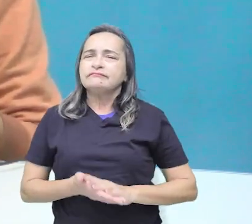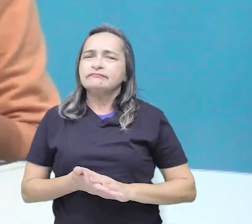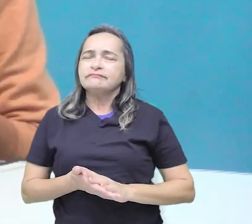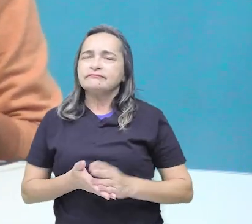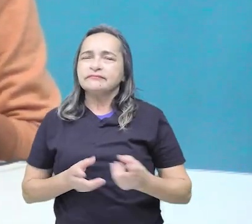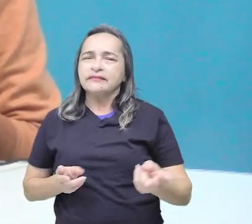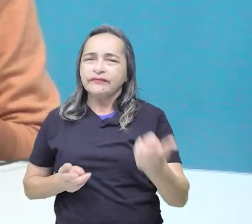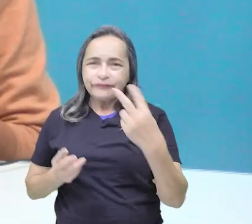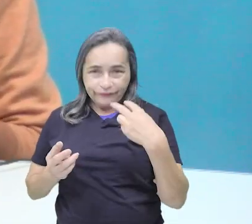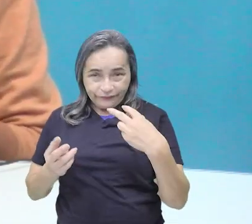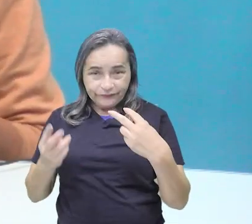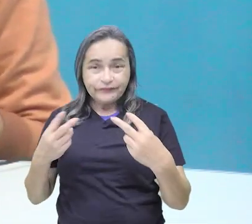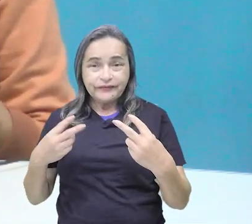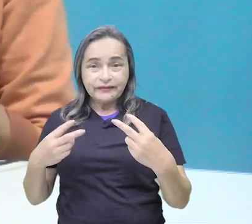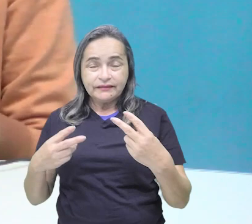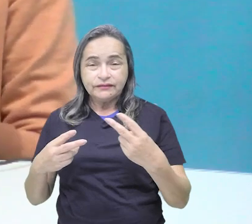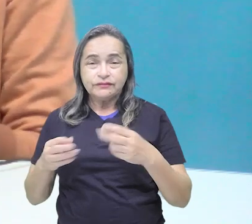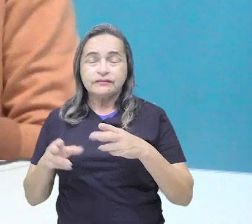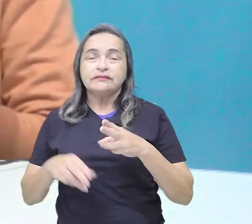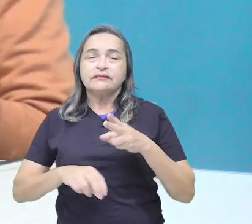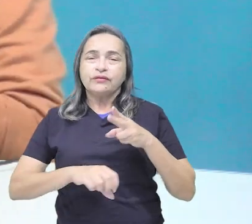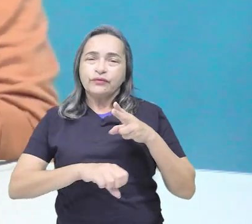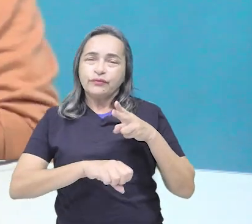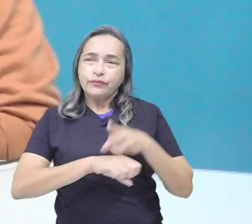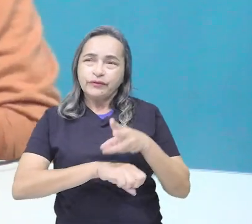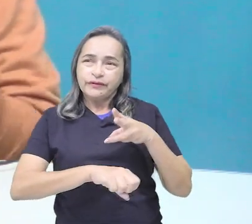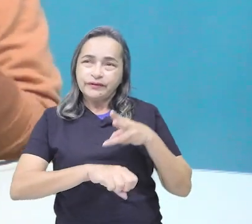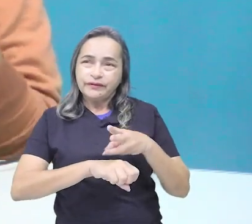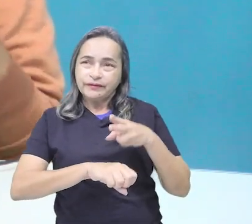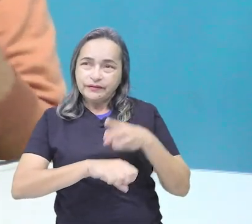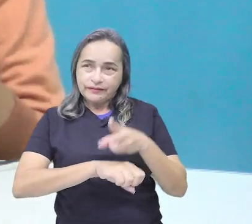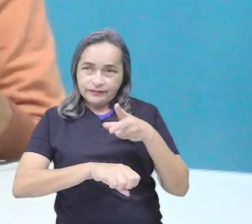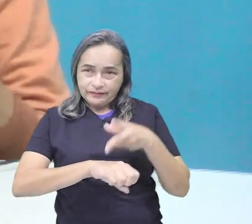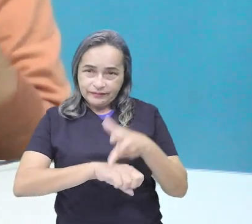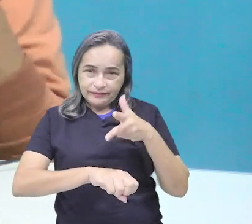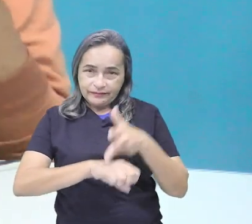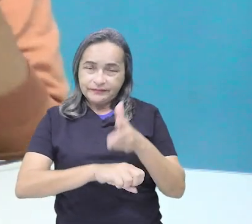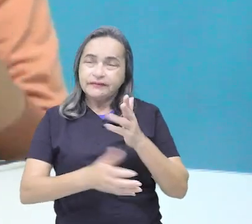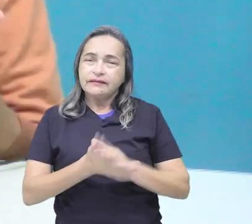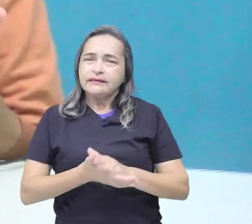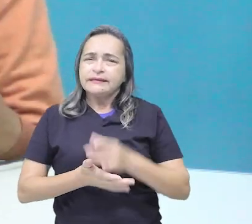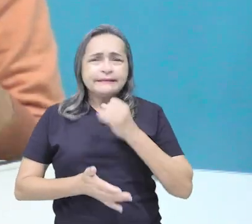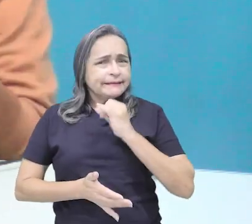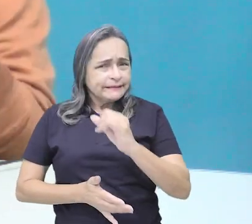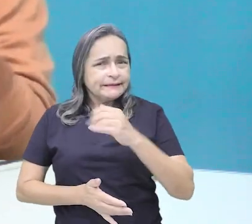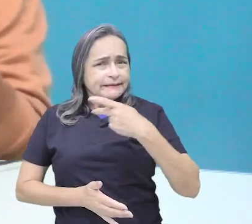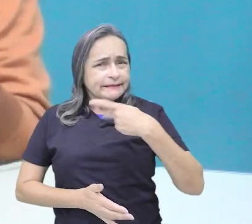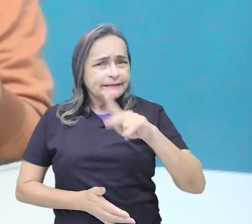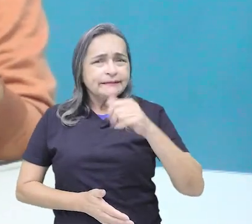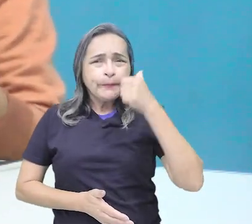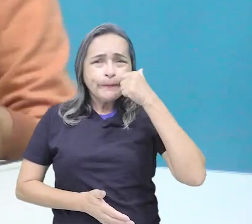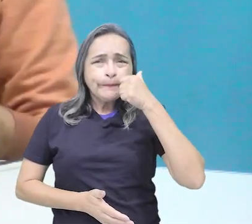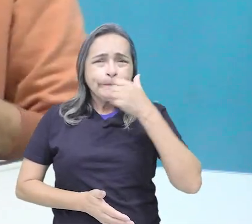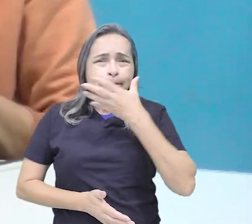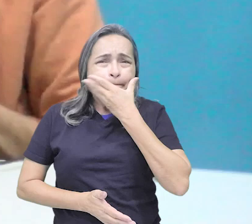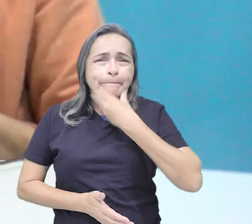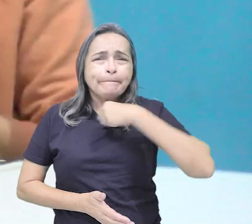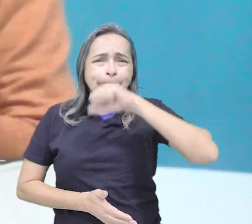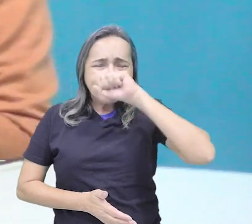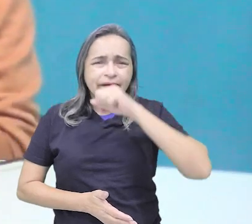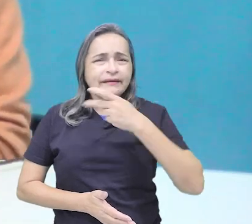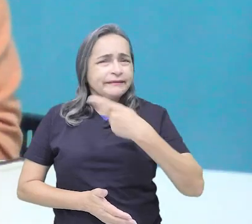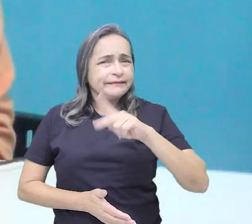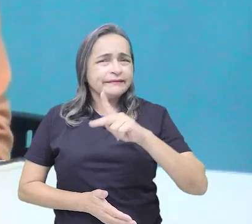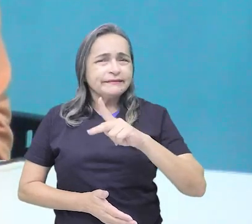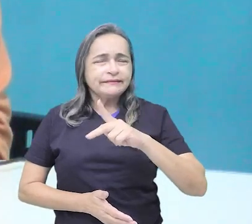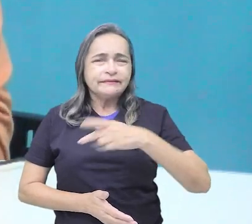vídeo pela TV Seductech. Se o homem, se o seu pai, se o seu tio, se você procurar